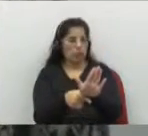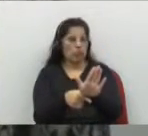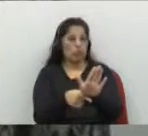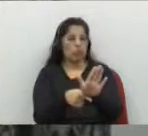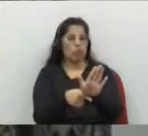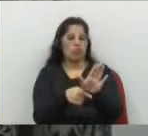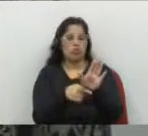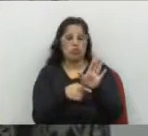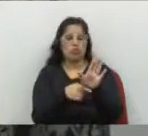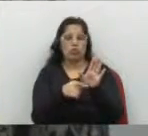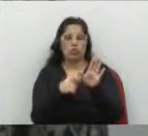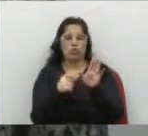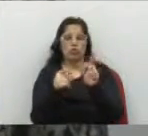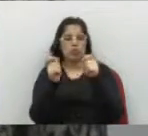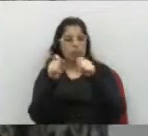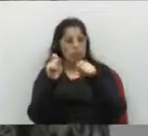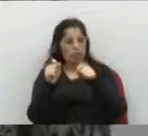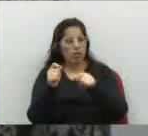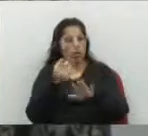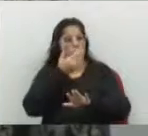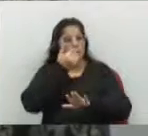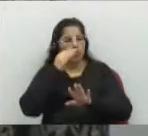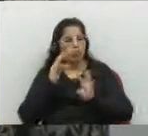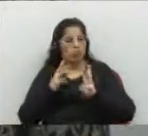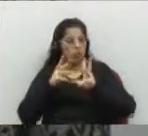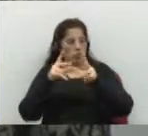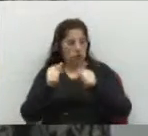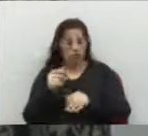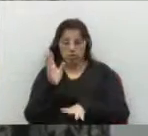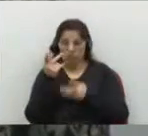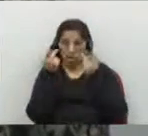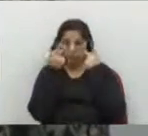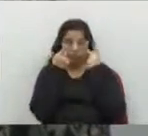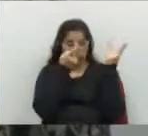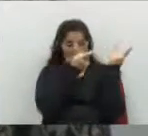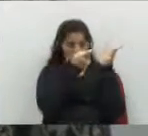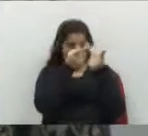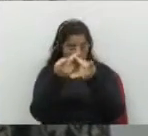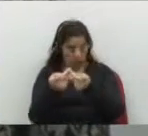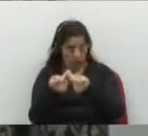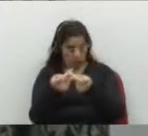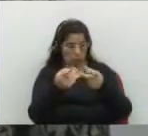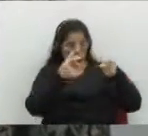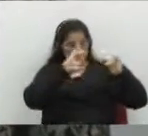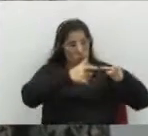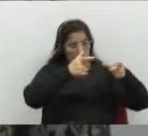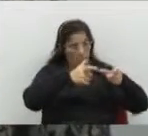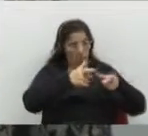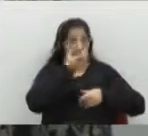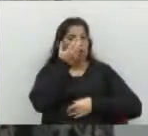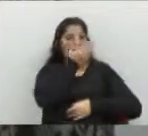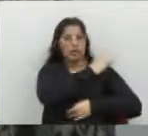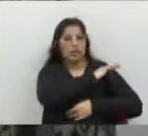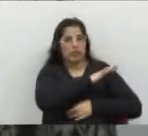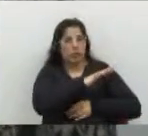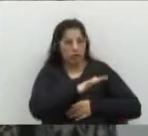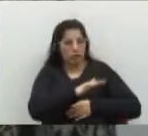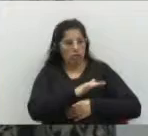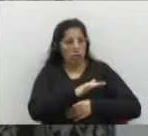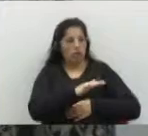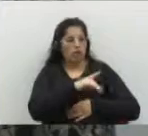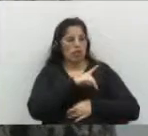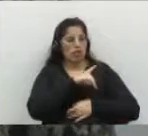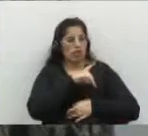todos. Existe a comida, o senhor já visitou o berçário de uma creche? Eu acho que sim. Nós temos